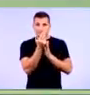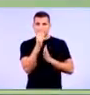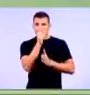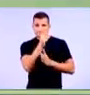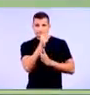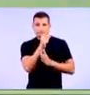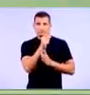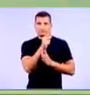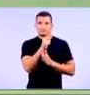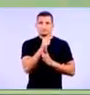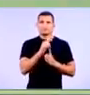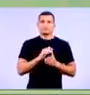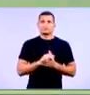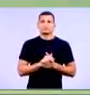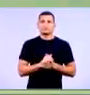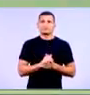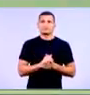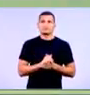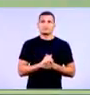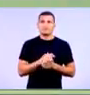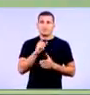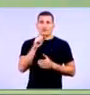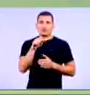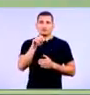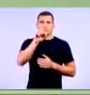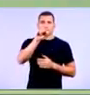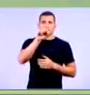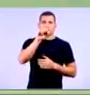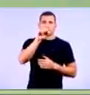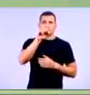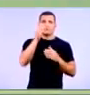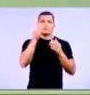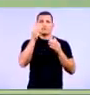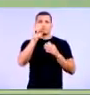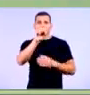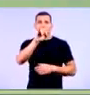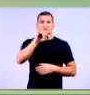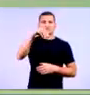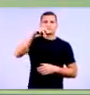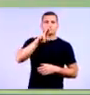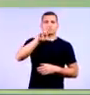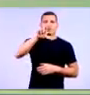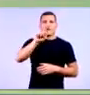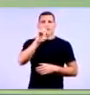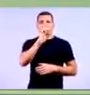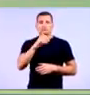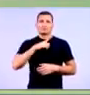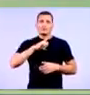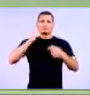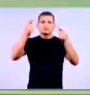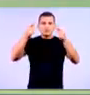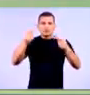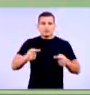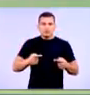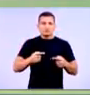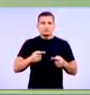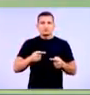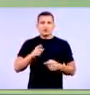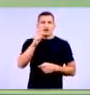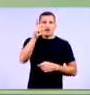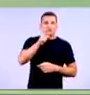é praticamente uma espécie de simulado, com questões principalmente do tipo de múltipla